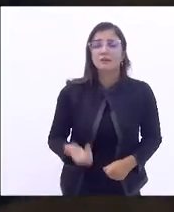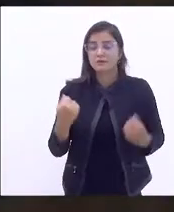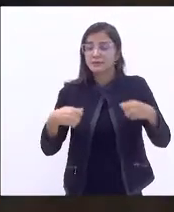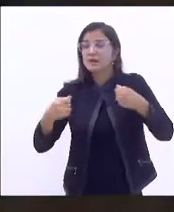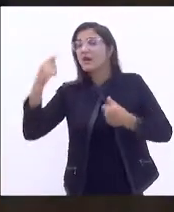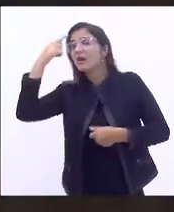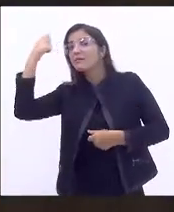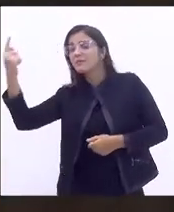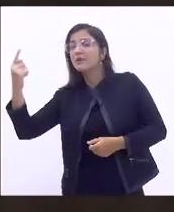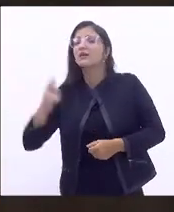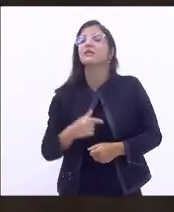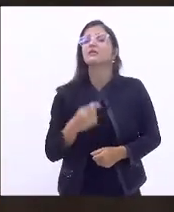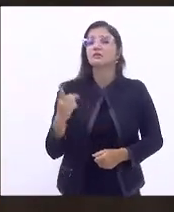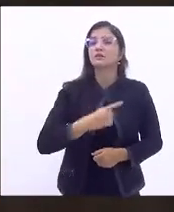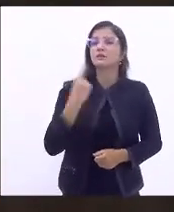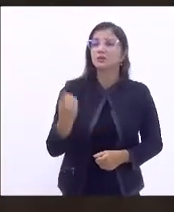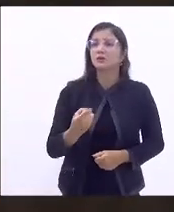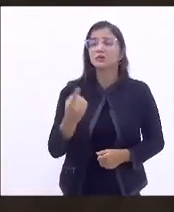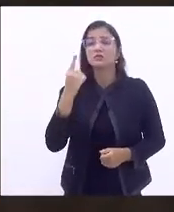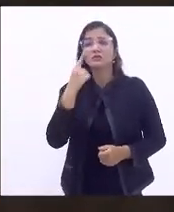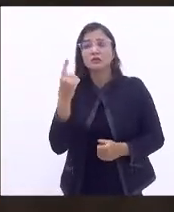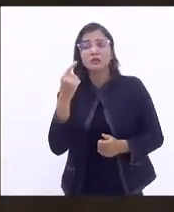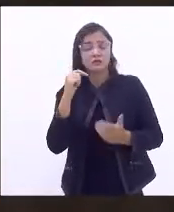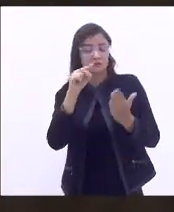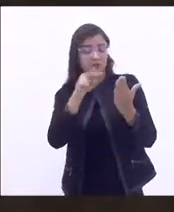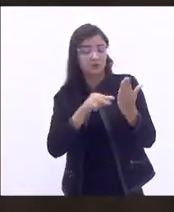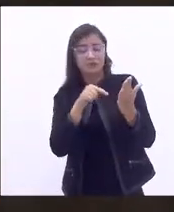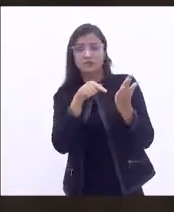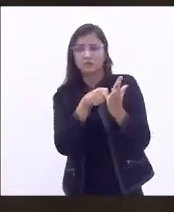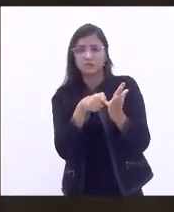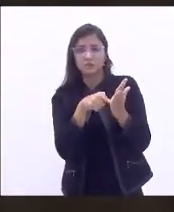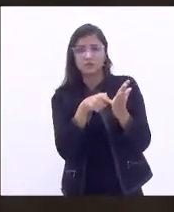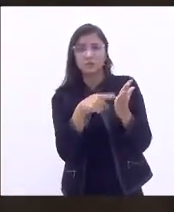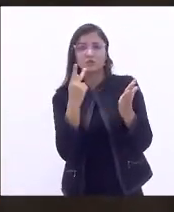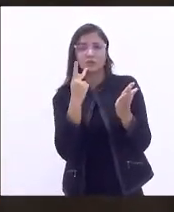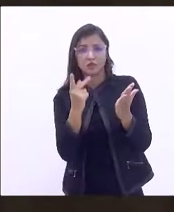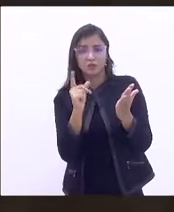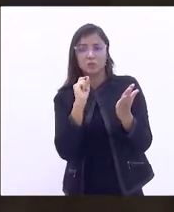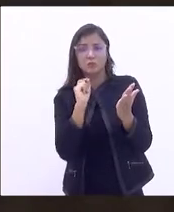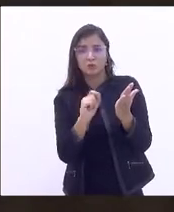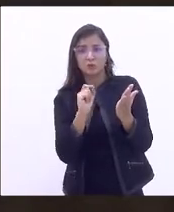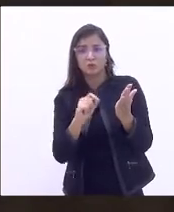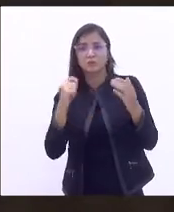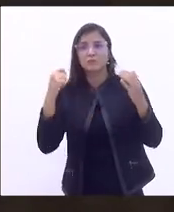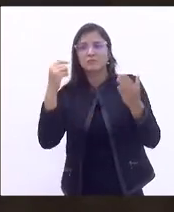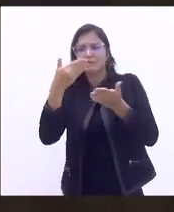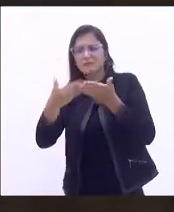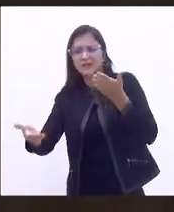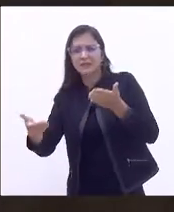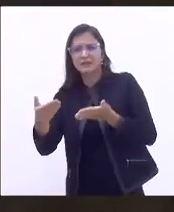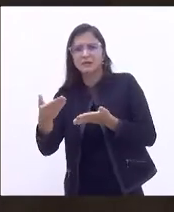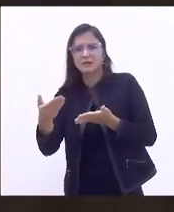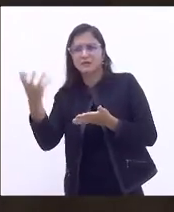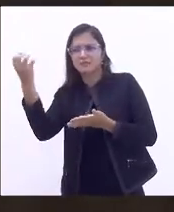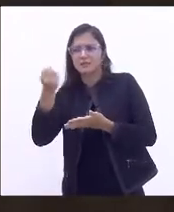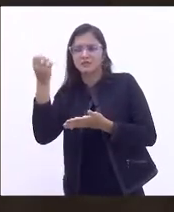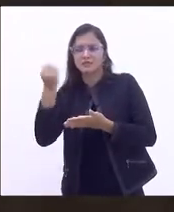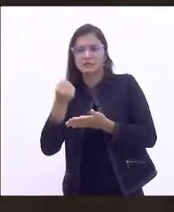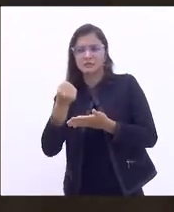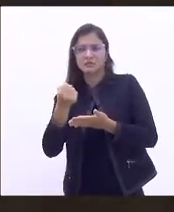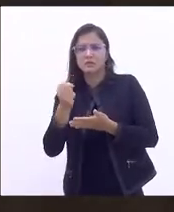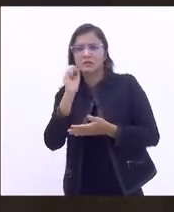um dos nossos destaques fala exatamente de perder o benefício caso não cumpra